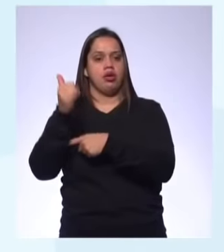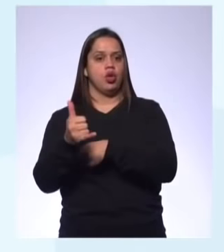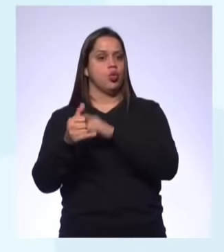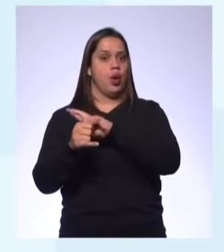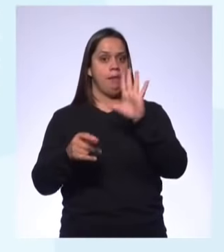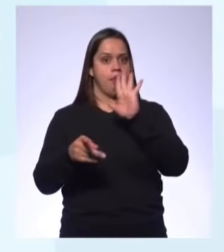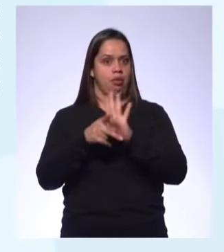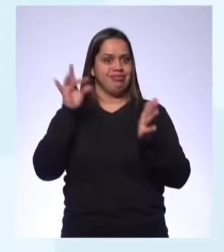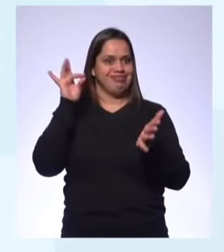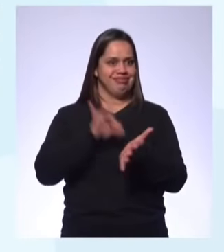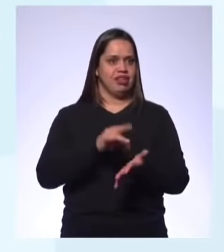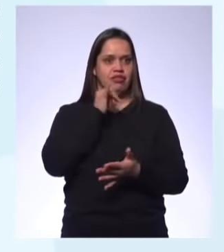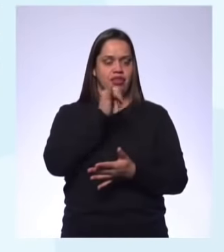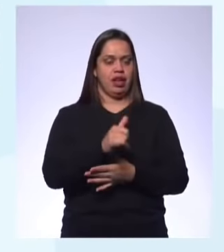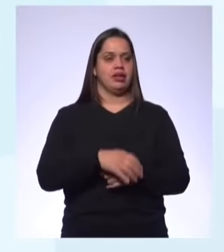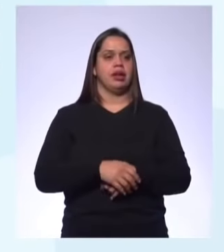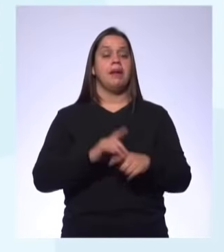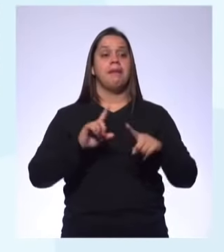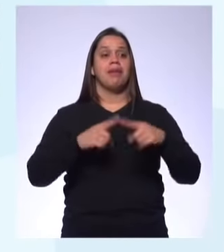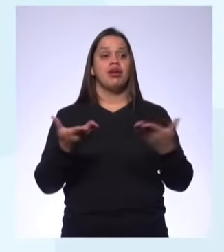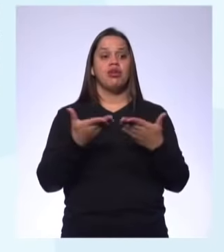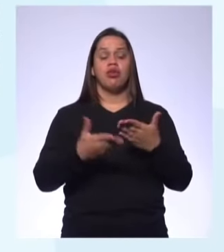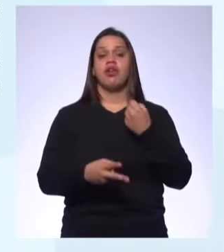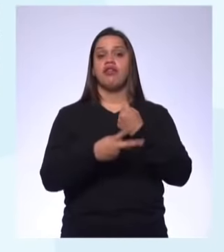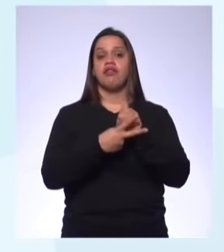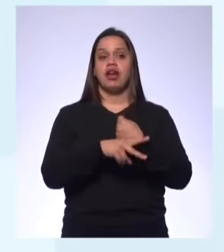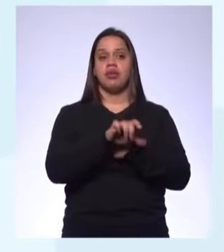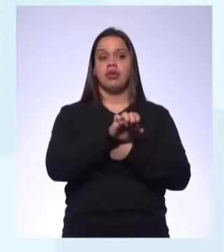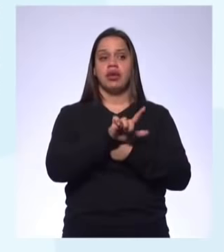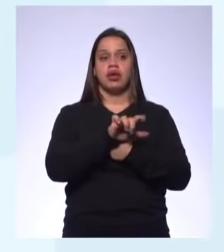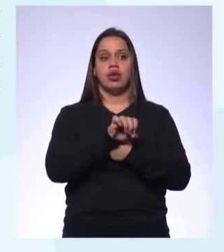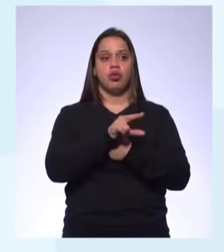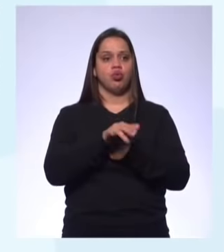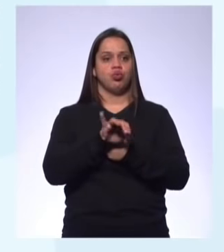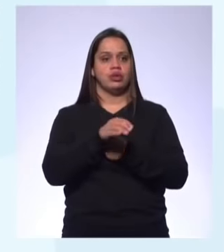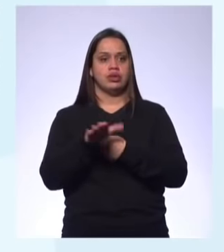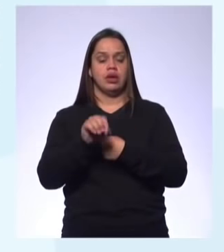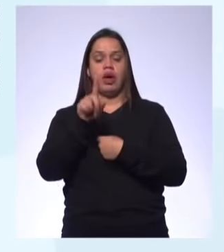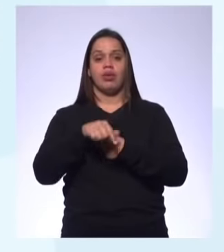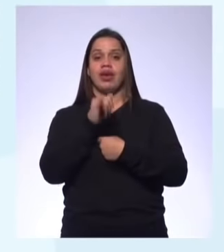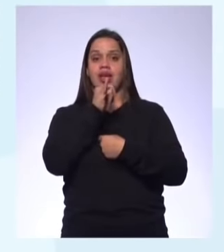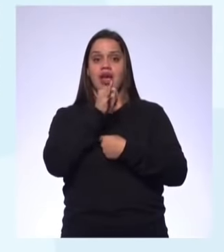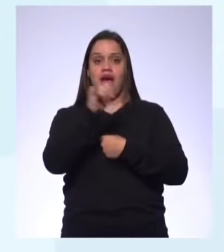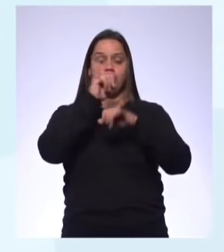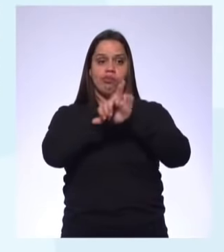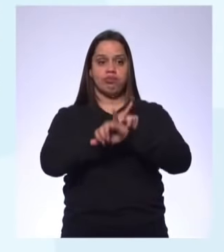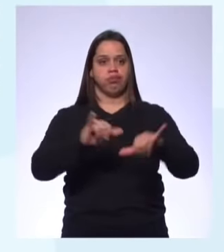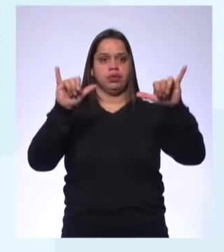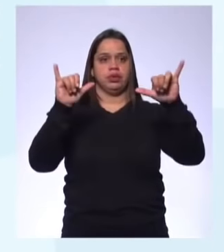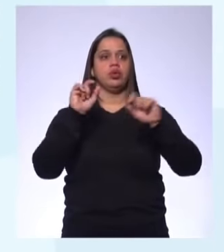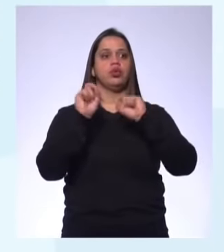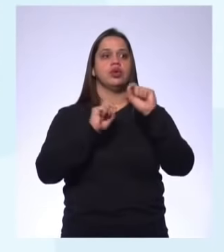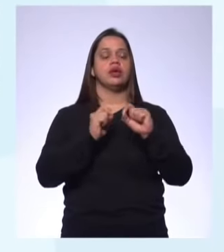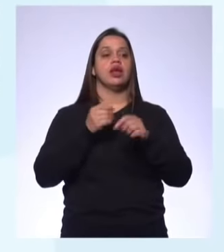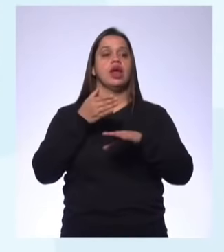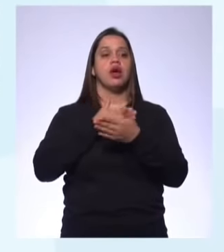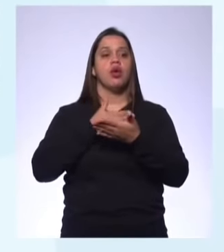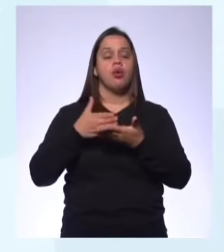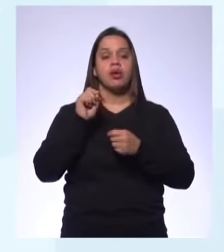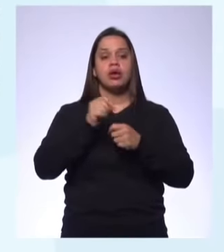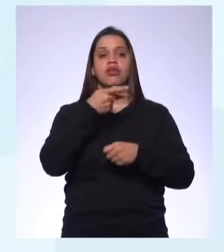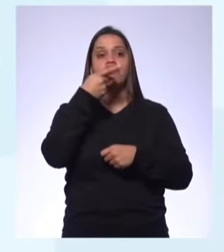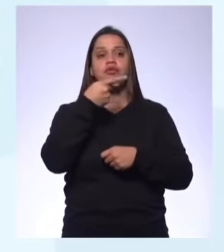ok? Agora, os verbos de elocução são aqueles que anunciam um discurso, ou seja, introduzem uma